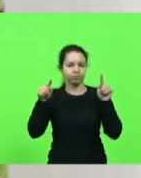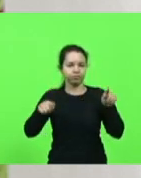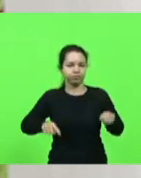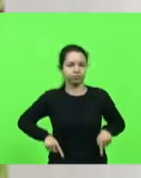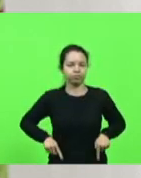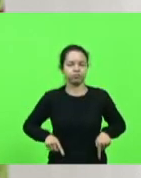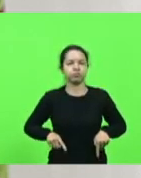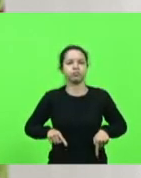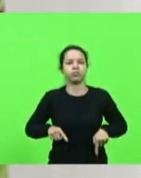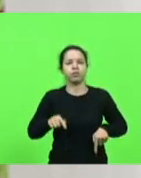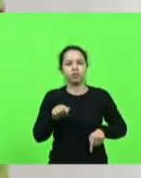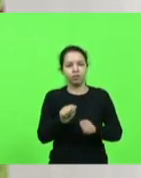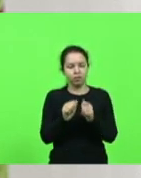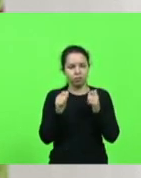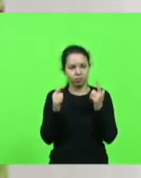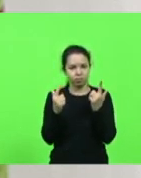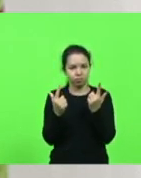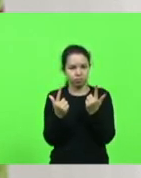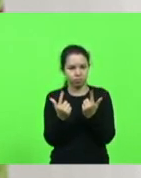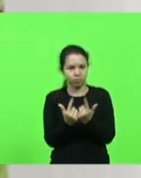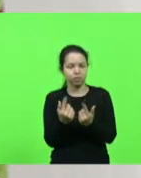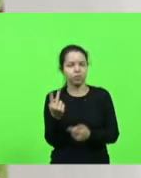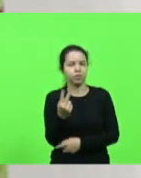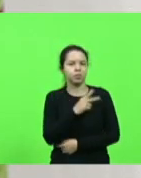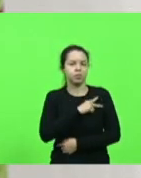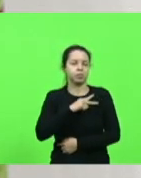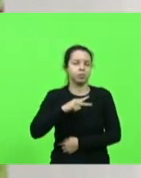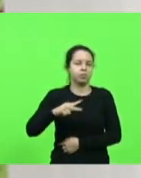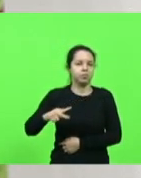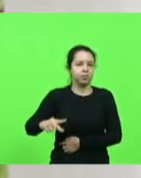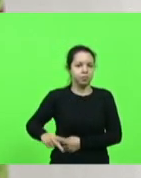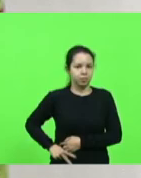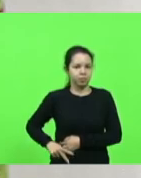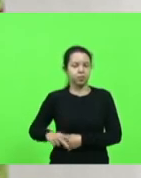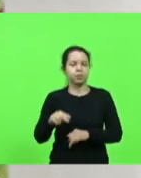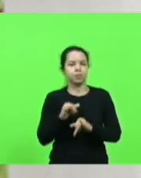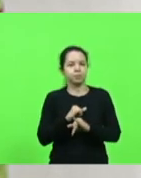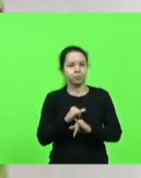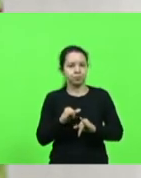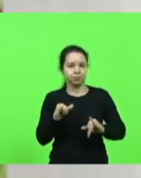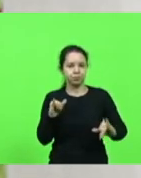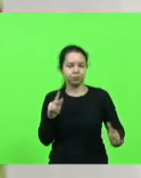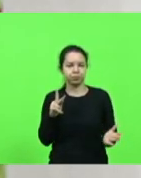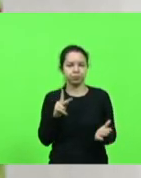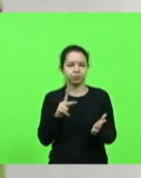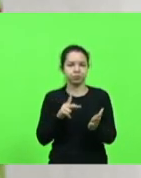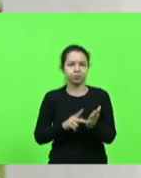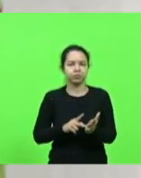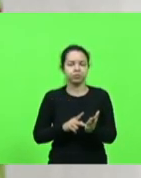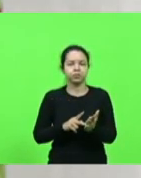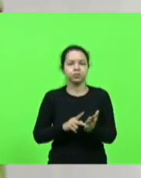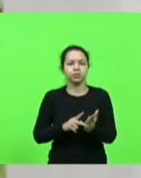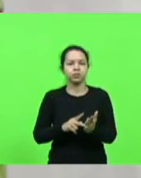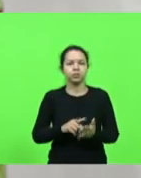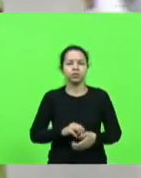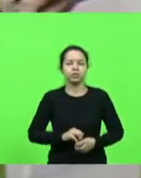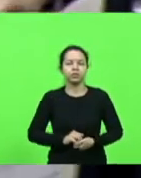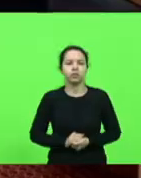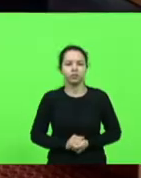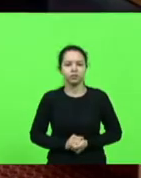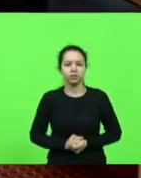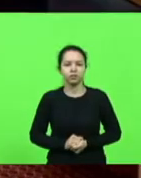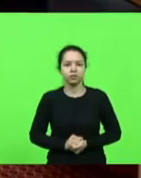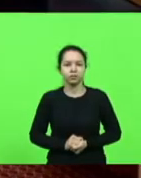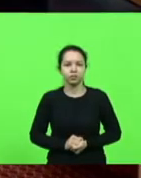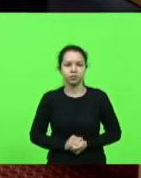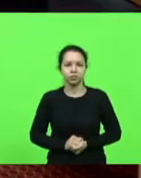para compartilhar, então, com a nossa vice-presidente, que então fará a manifestação oficial sobre os 100 anos da Academia Catarinense de Letras.